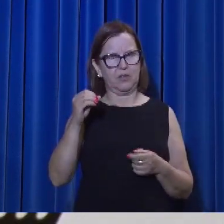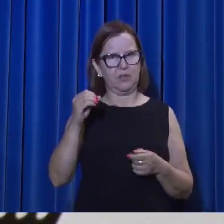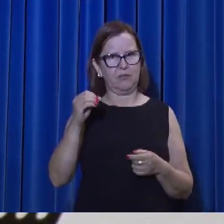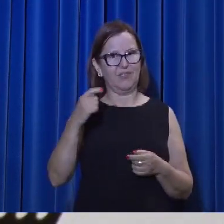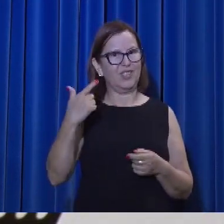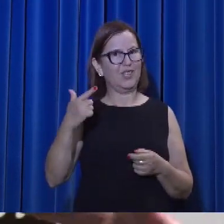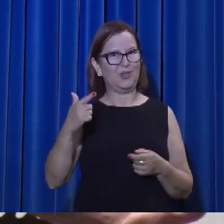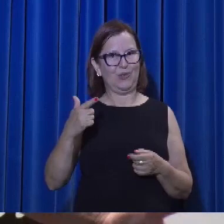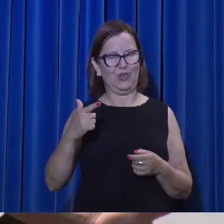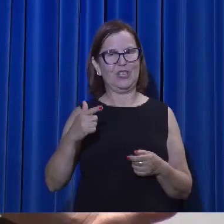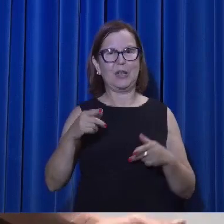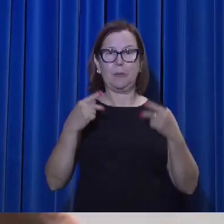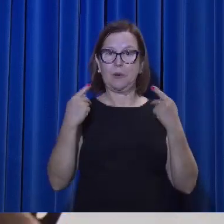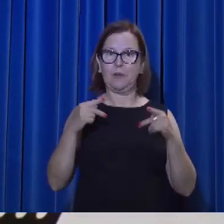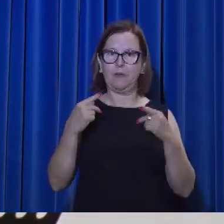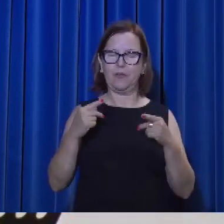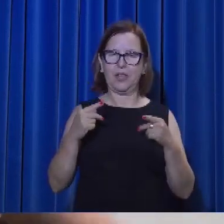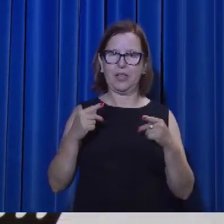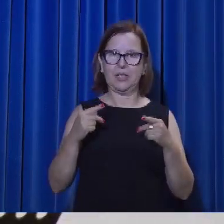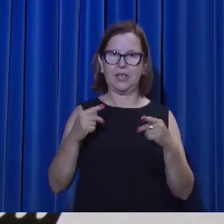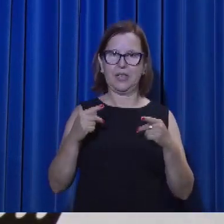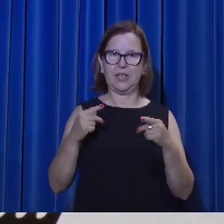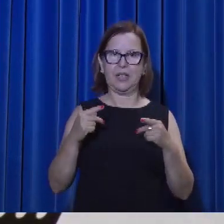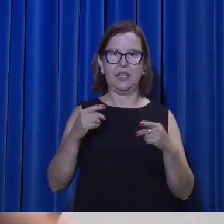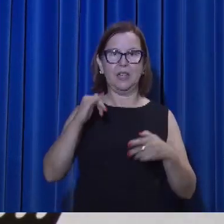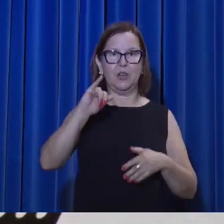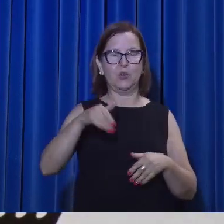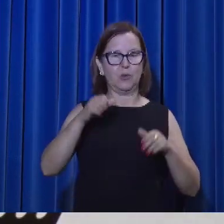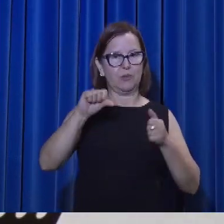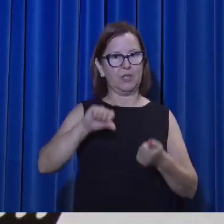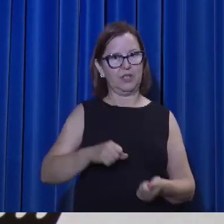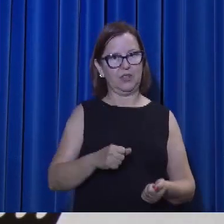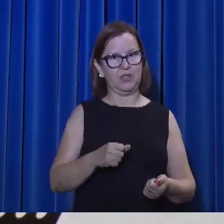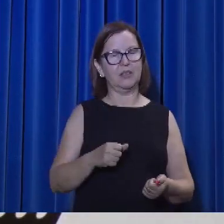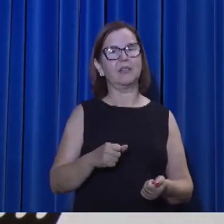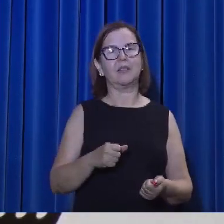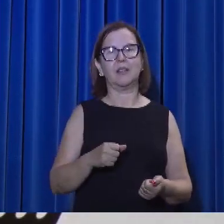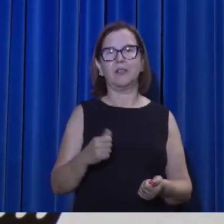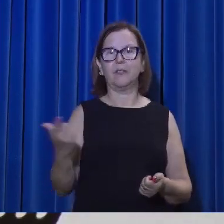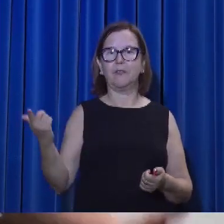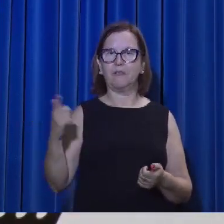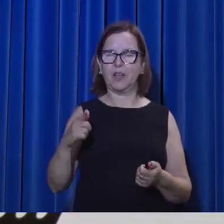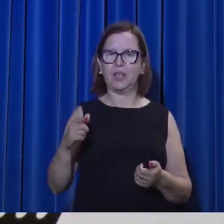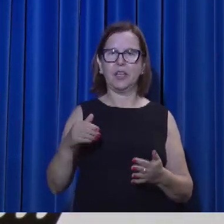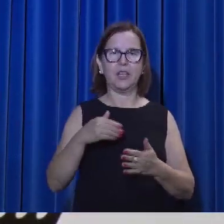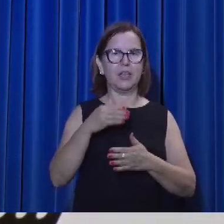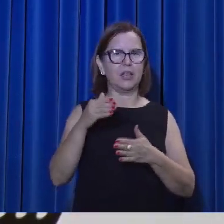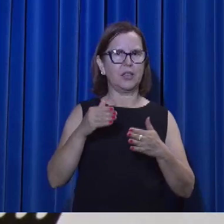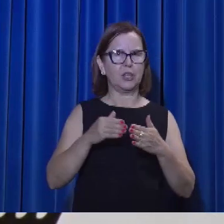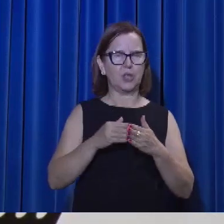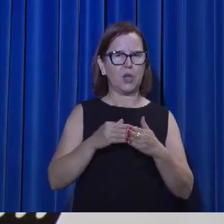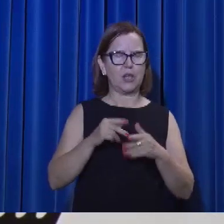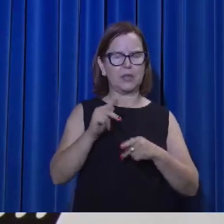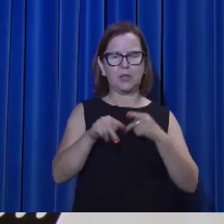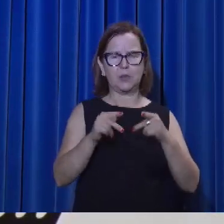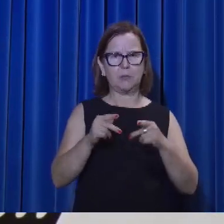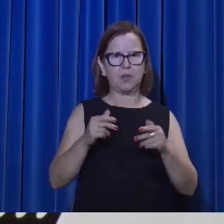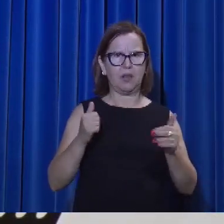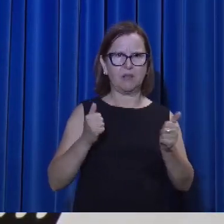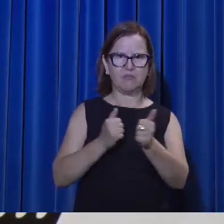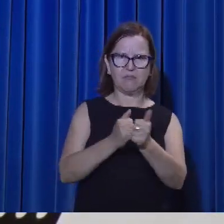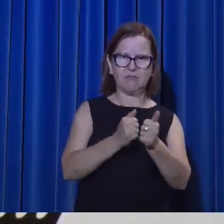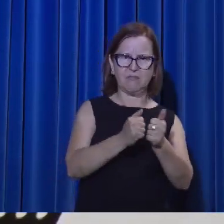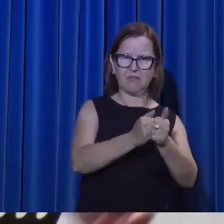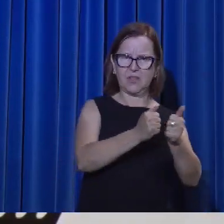anos, ele surge e a Bíblia diz que toda a região da Judéia ia atrás dele. Toda a circunvizinhança do Jordão ia atrás dele. Ele estava, o